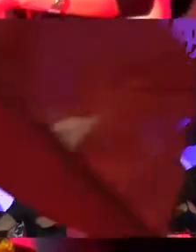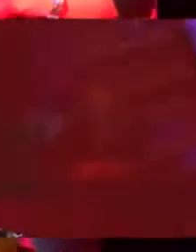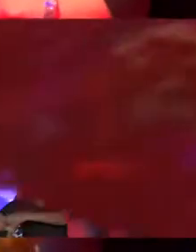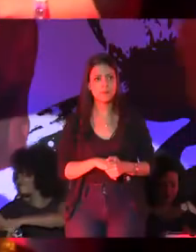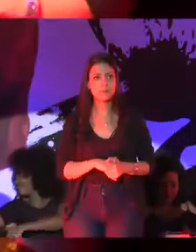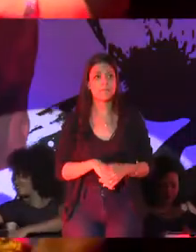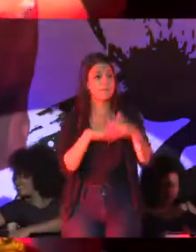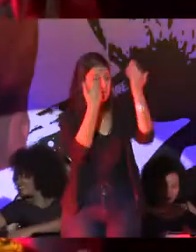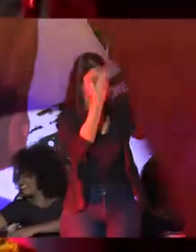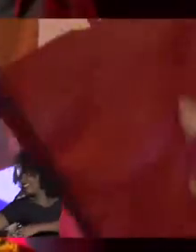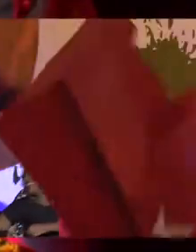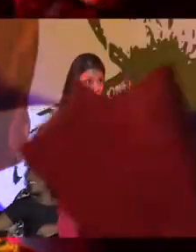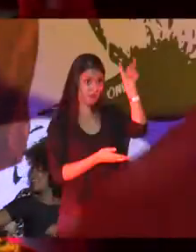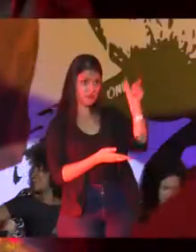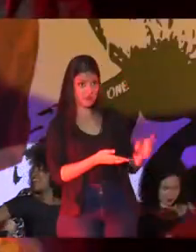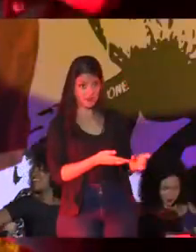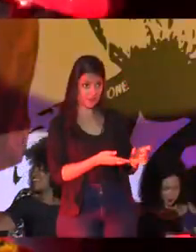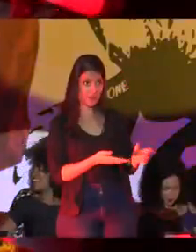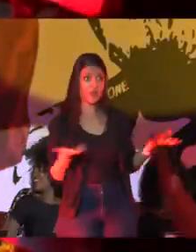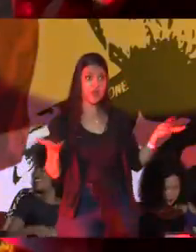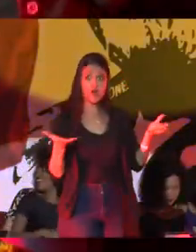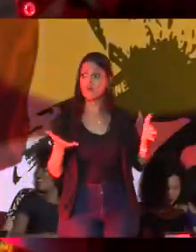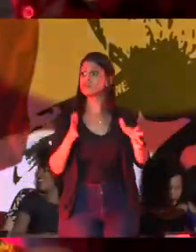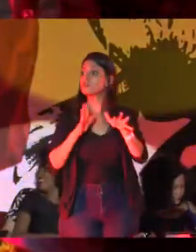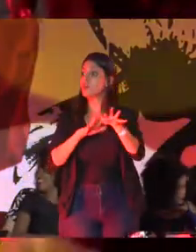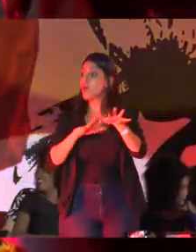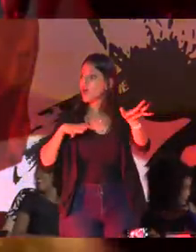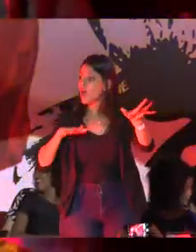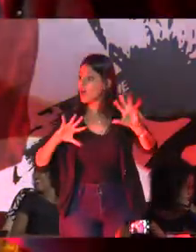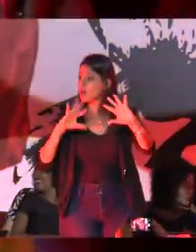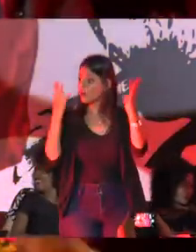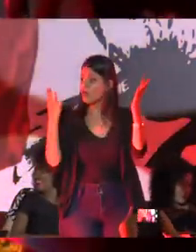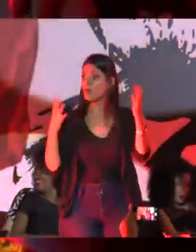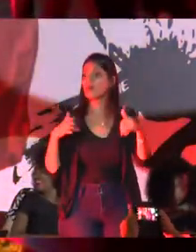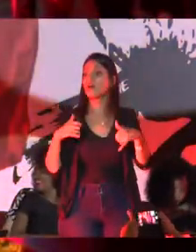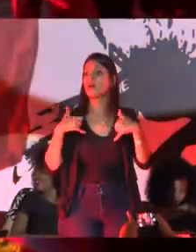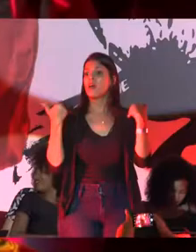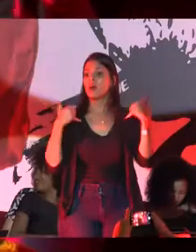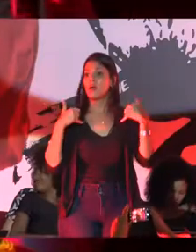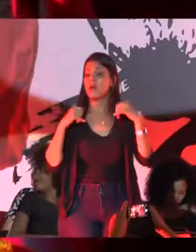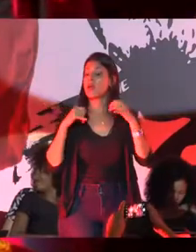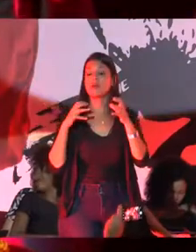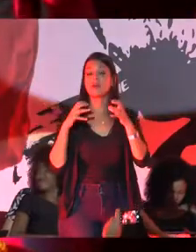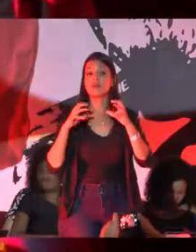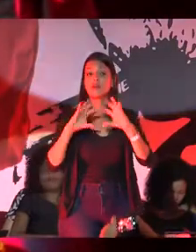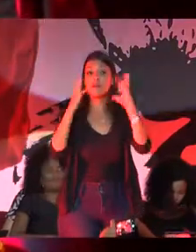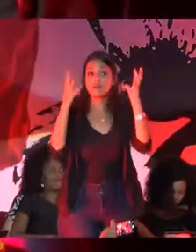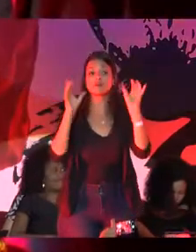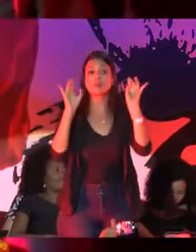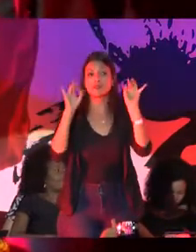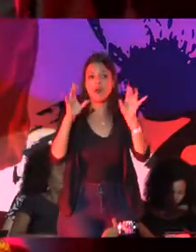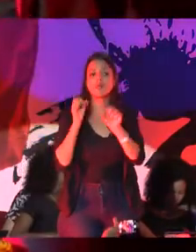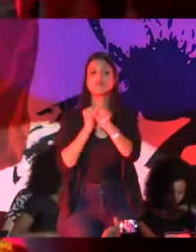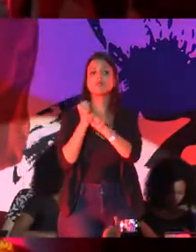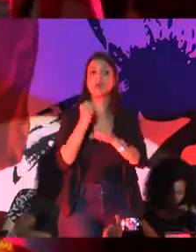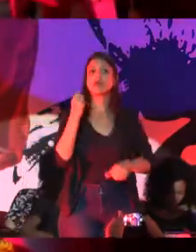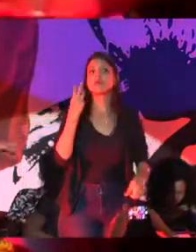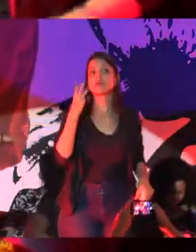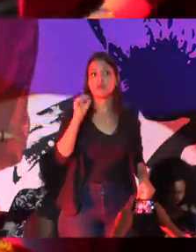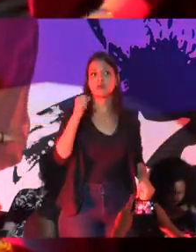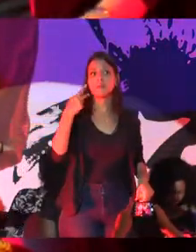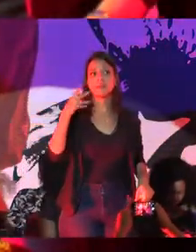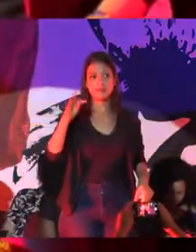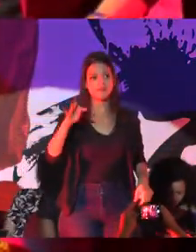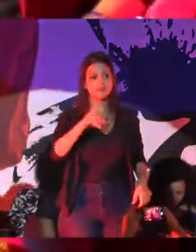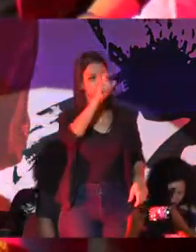A ele, dedicamos esse ato de aniversário do PT, reafirmando que Lula é o